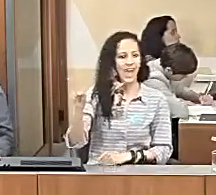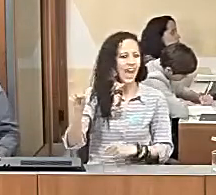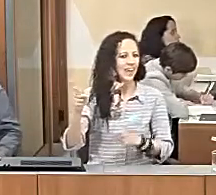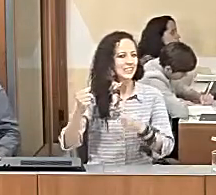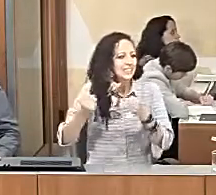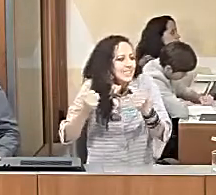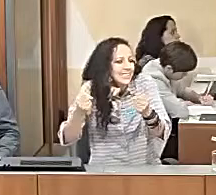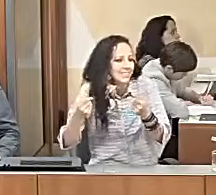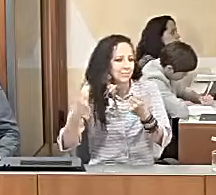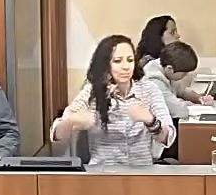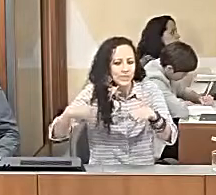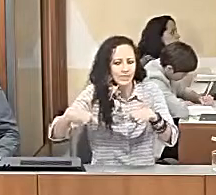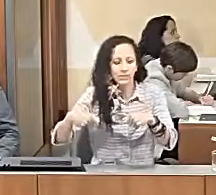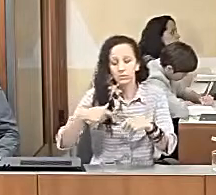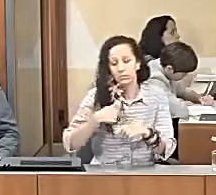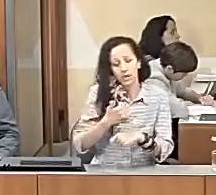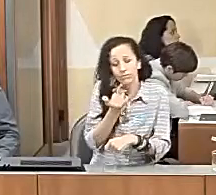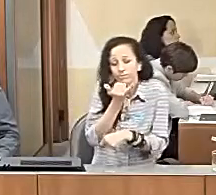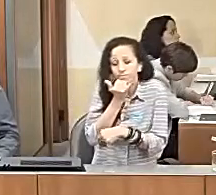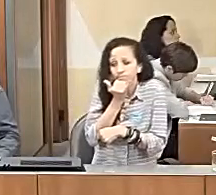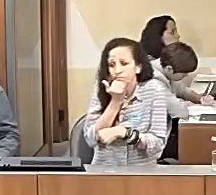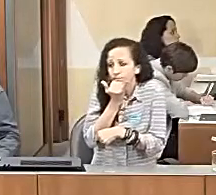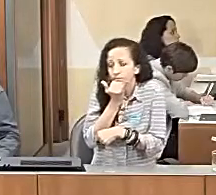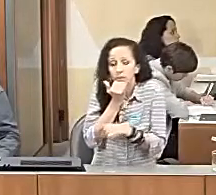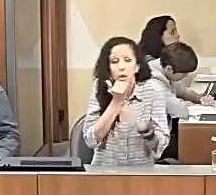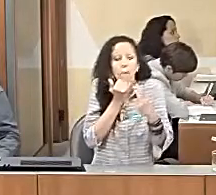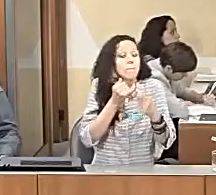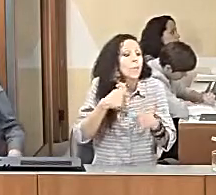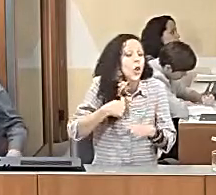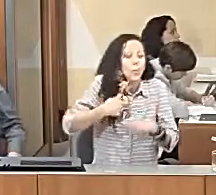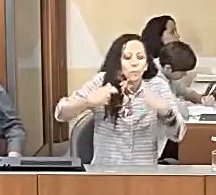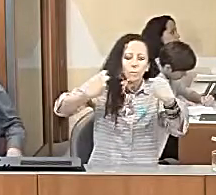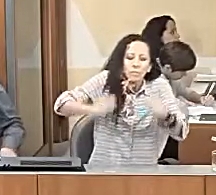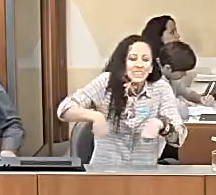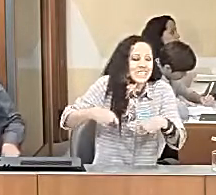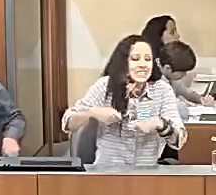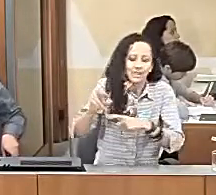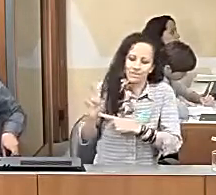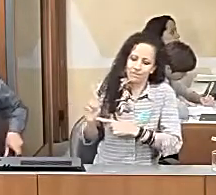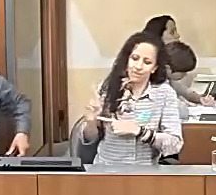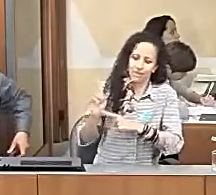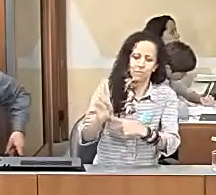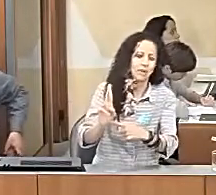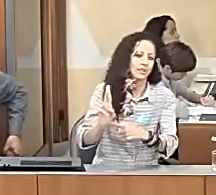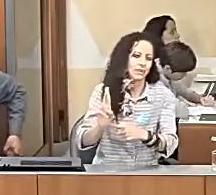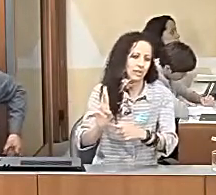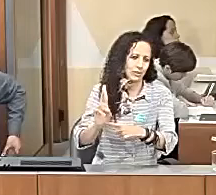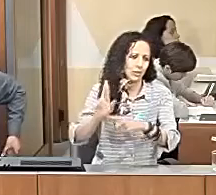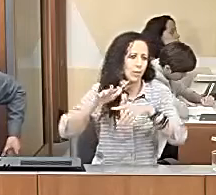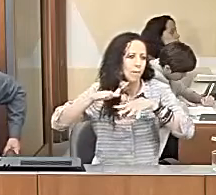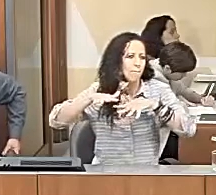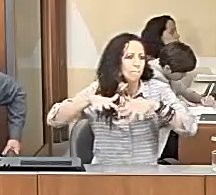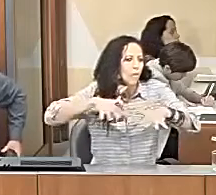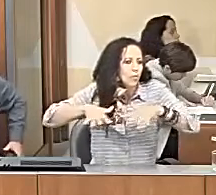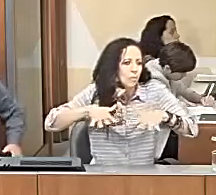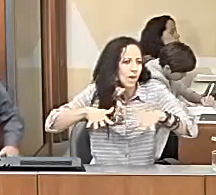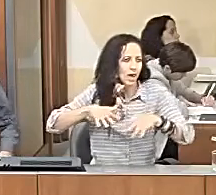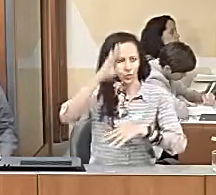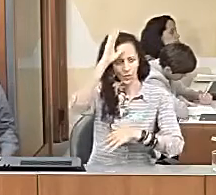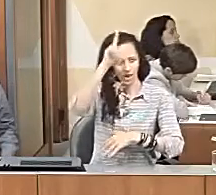Nós, surdos, não vamos lutar contra isso. Lutamos e continuaremos lutando.